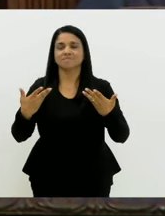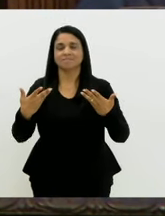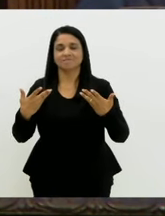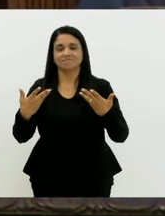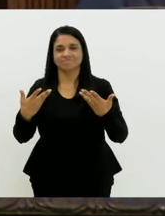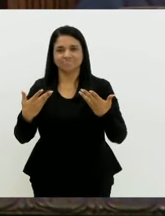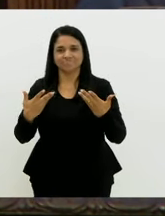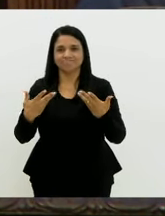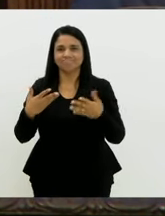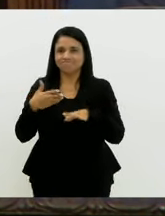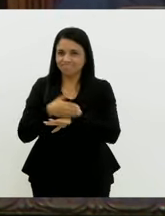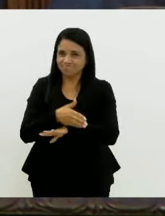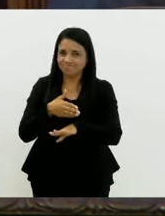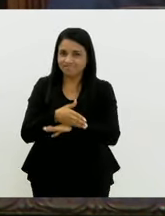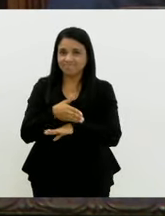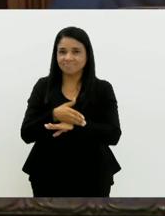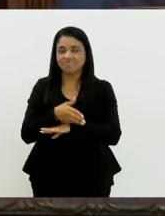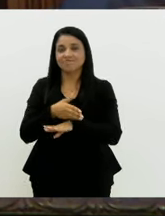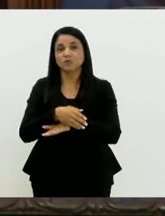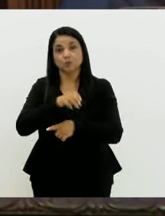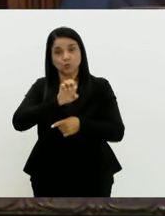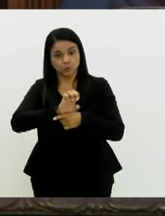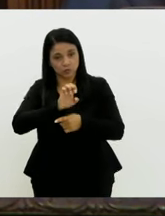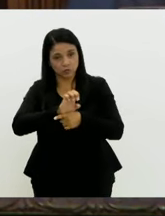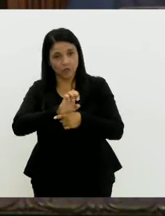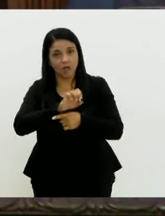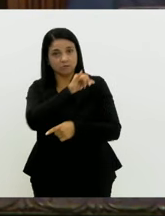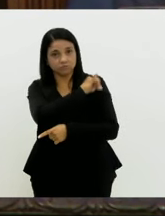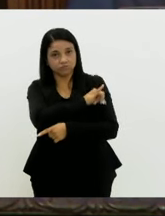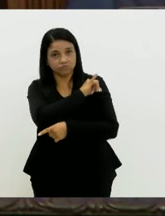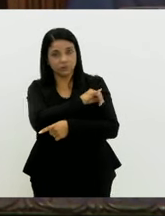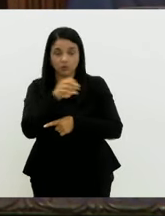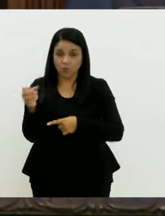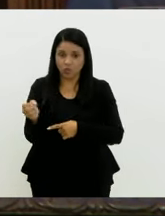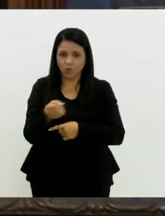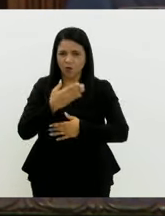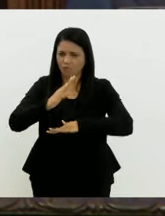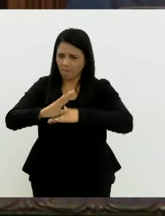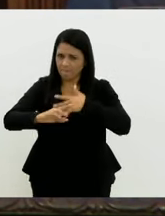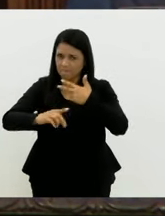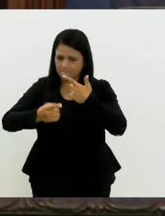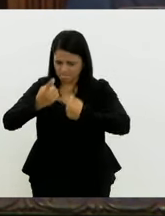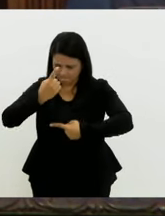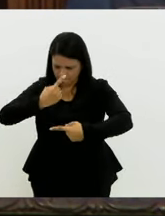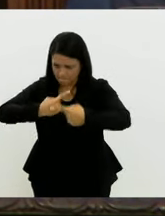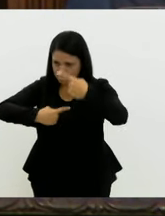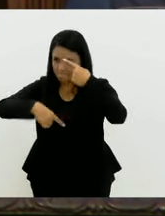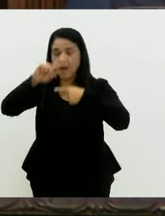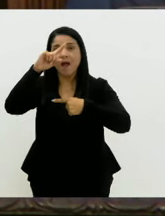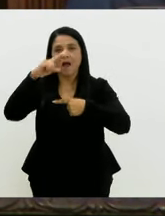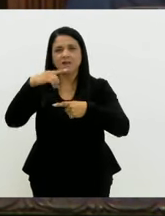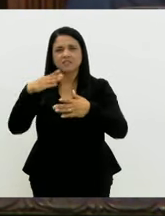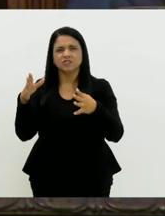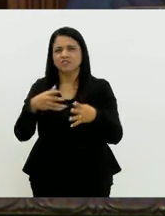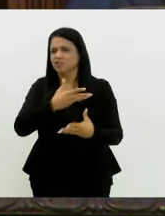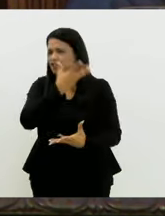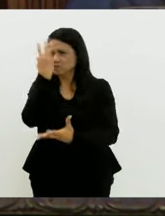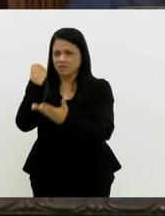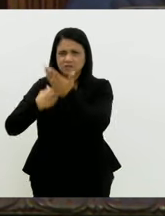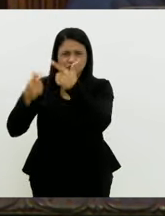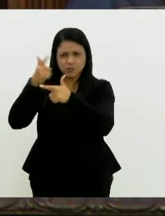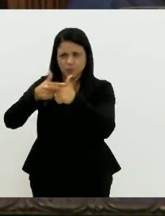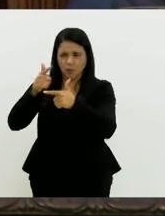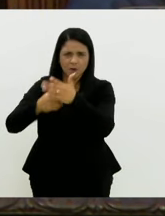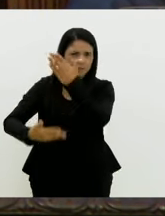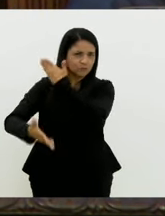Estado, de que floresça um Estado, um novo Estado do Rio, sem aquelas mazelas do passado. Um novo